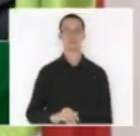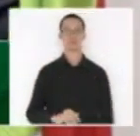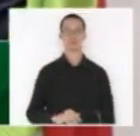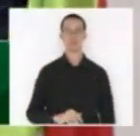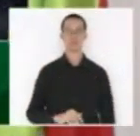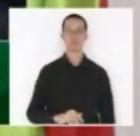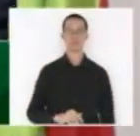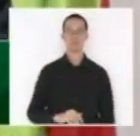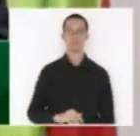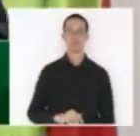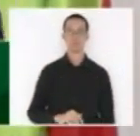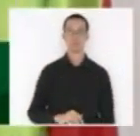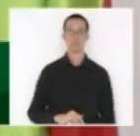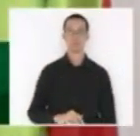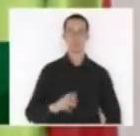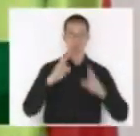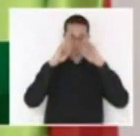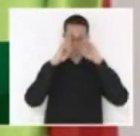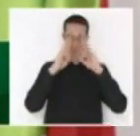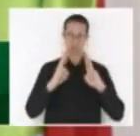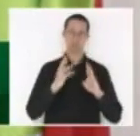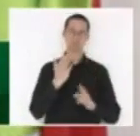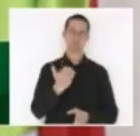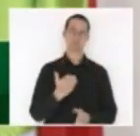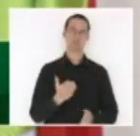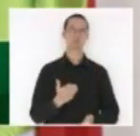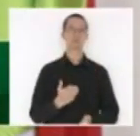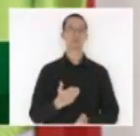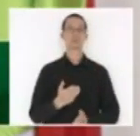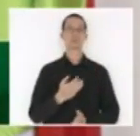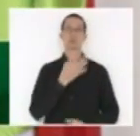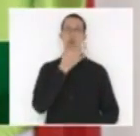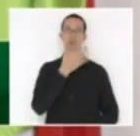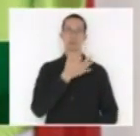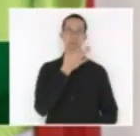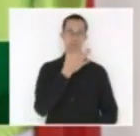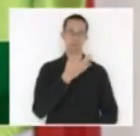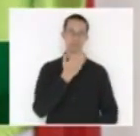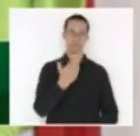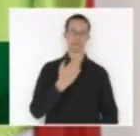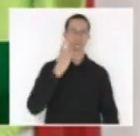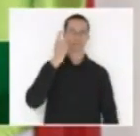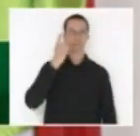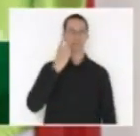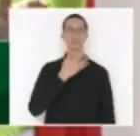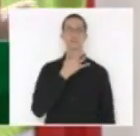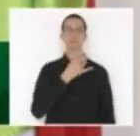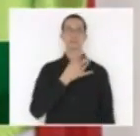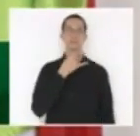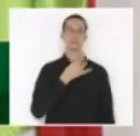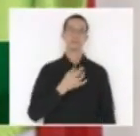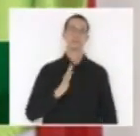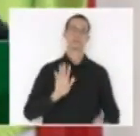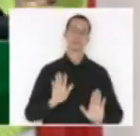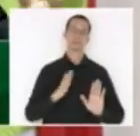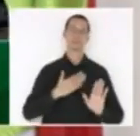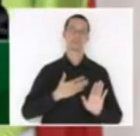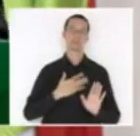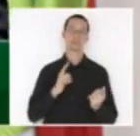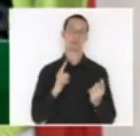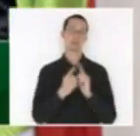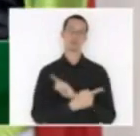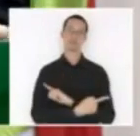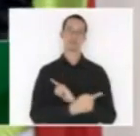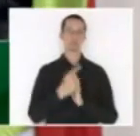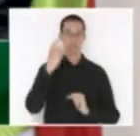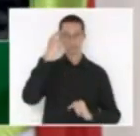eu respeito o posicionamento do deputado Cobalcini, mas tenho posicionamento contrário. Eu acho que a